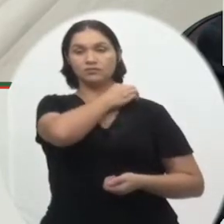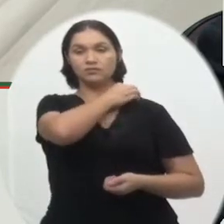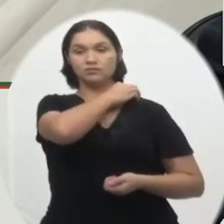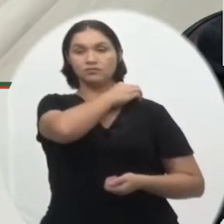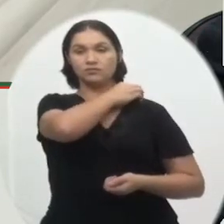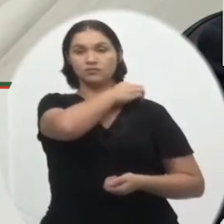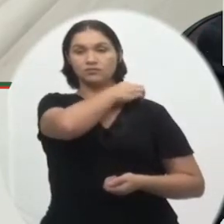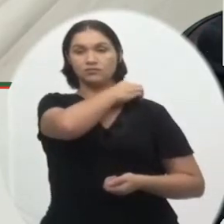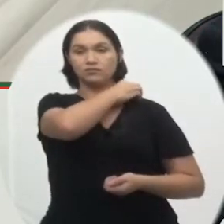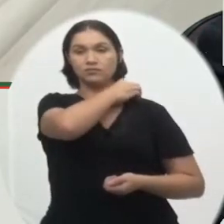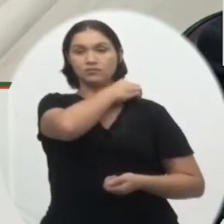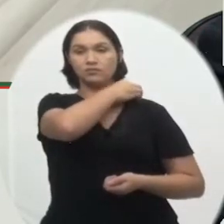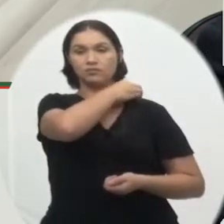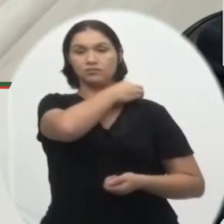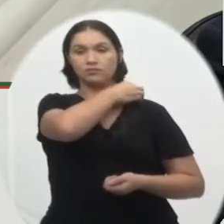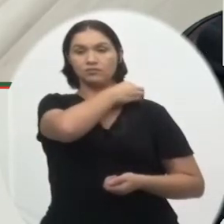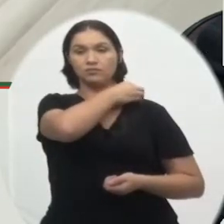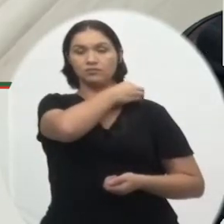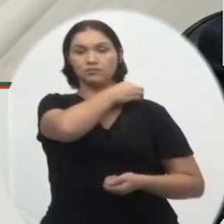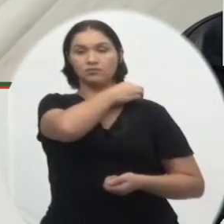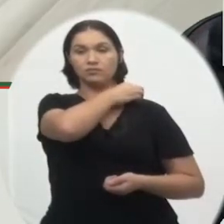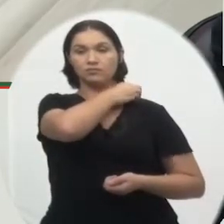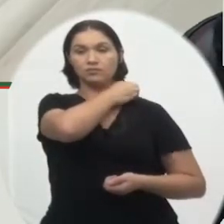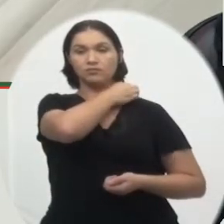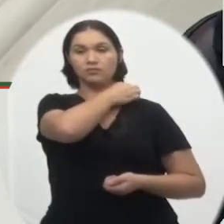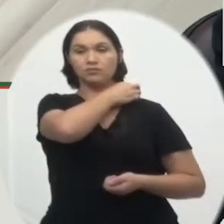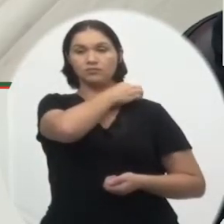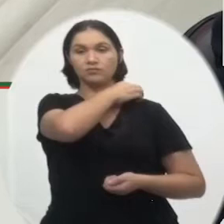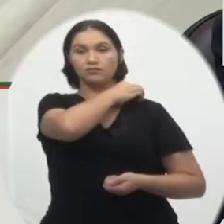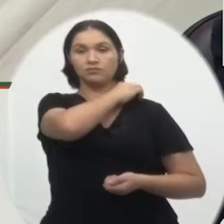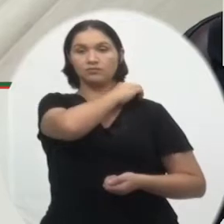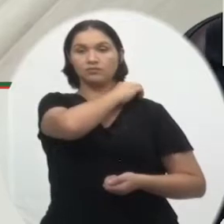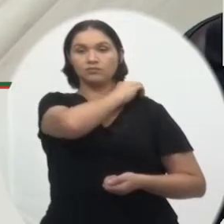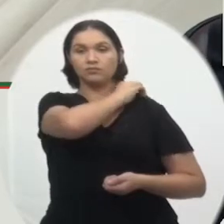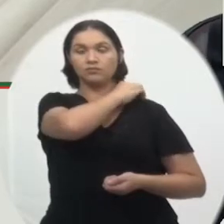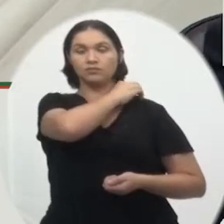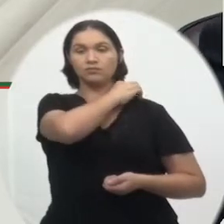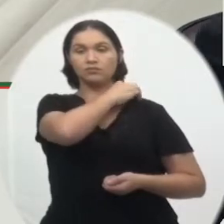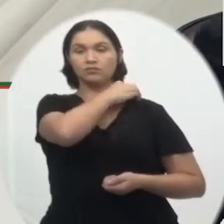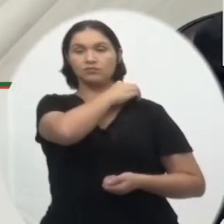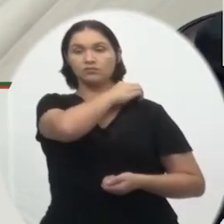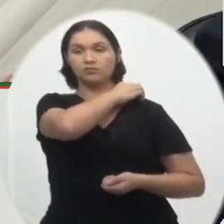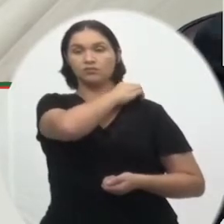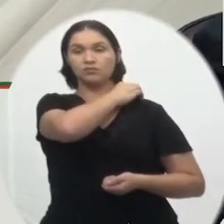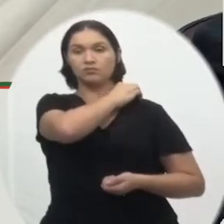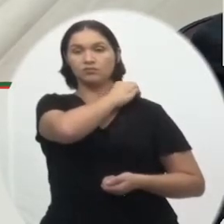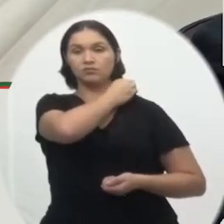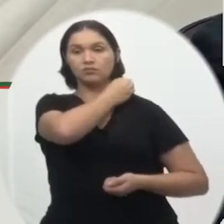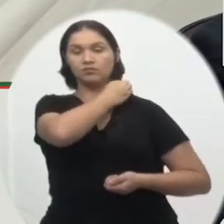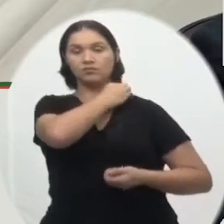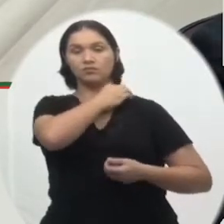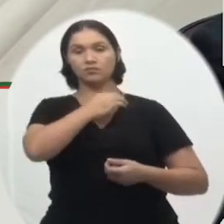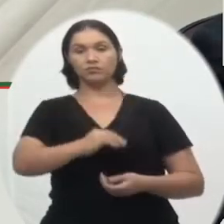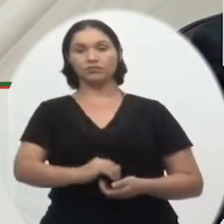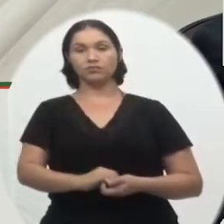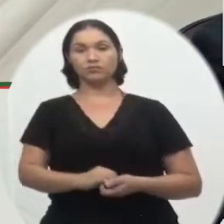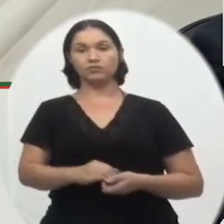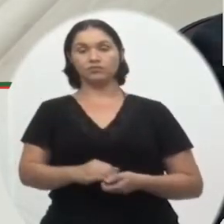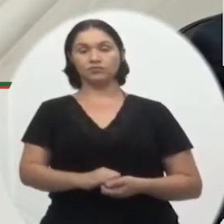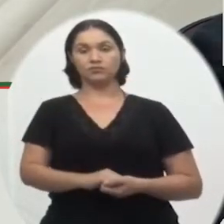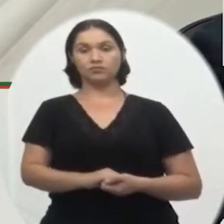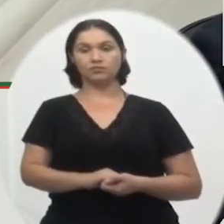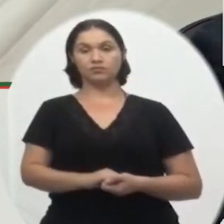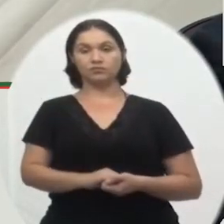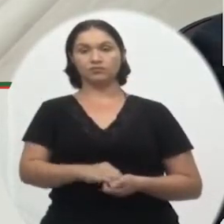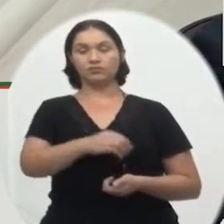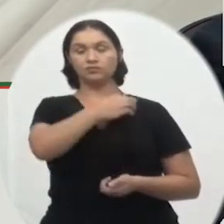Apenas 324. Outros 5.300 operam no prejuízo. No mercado já aberto, que é o de